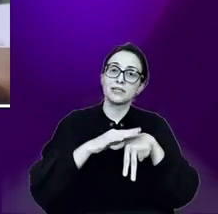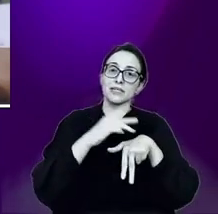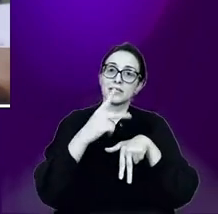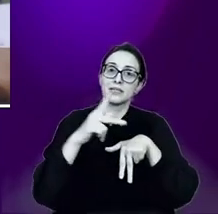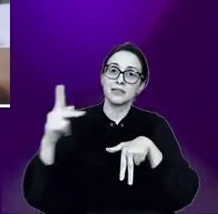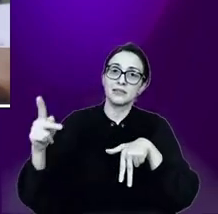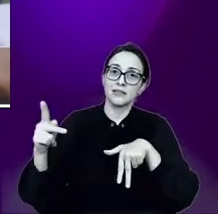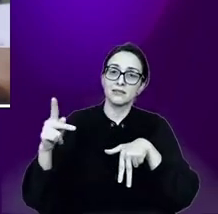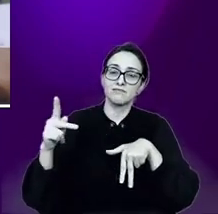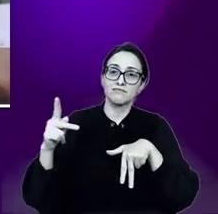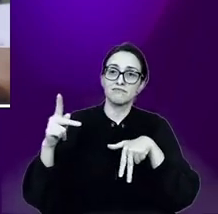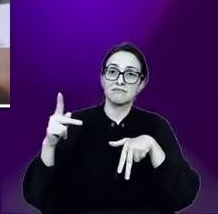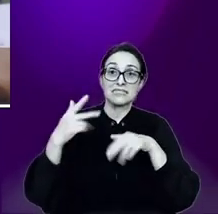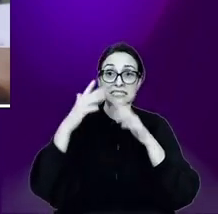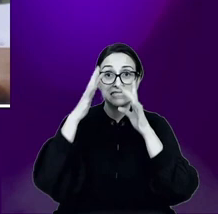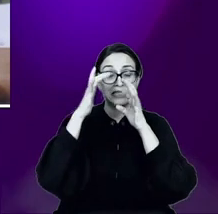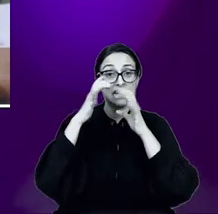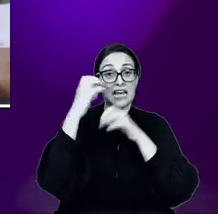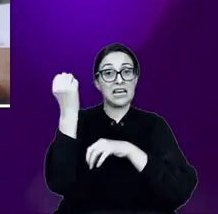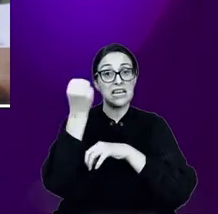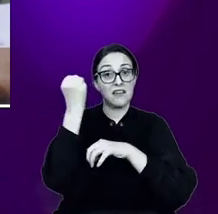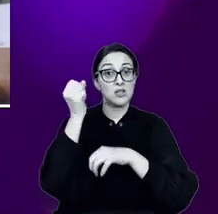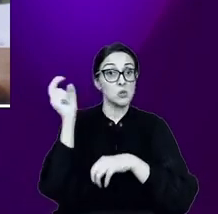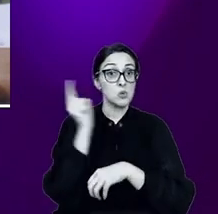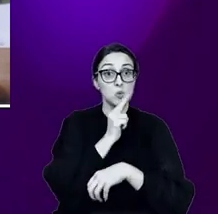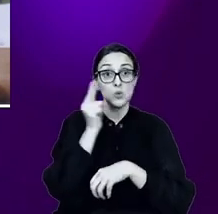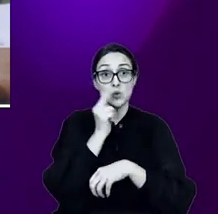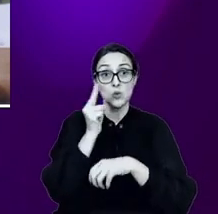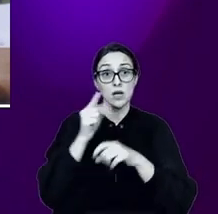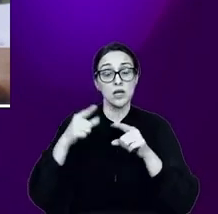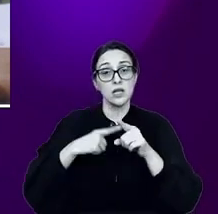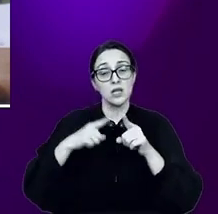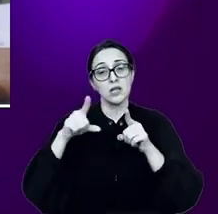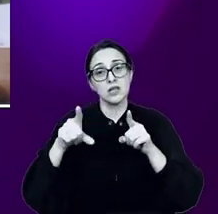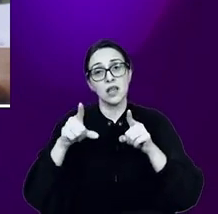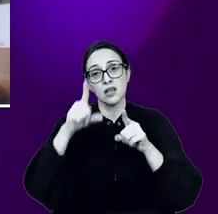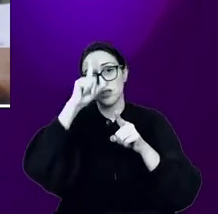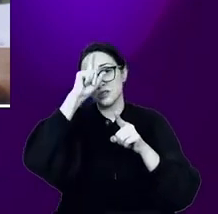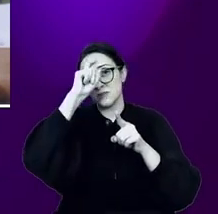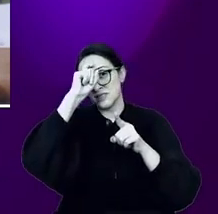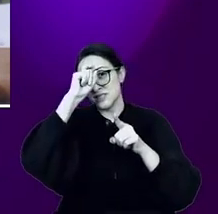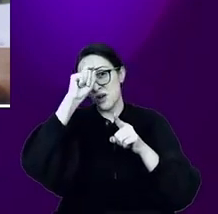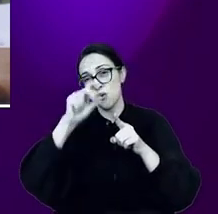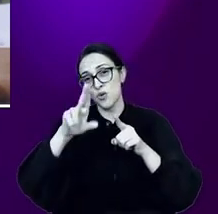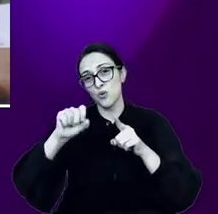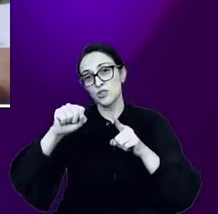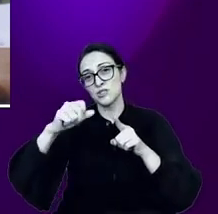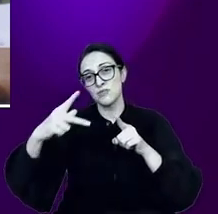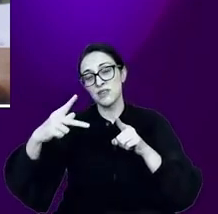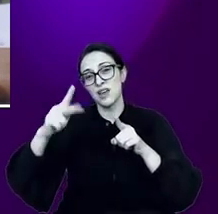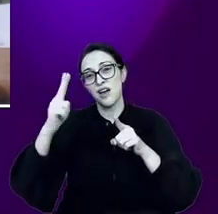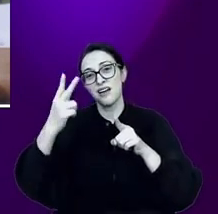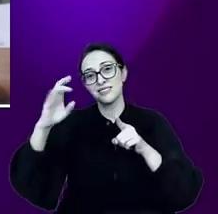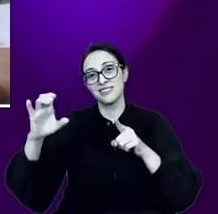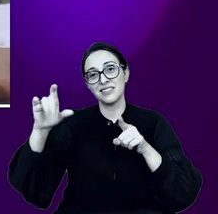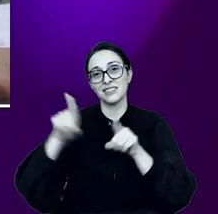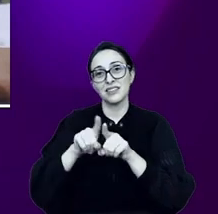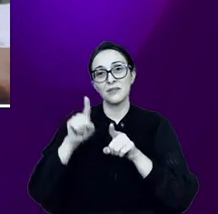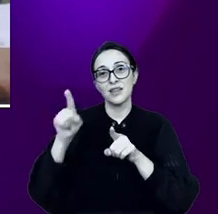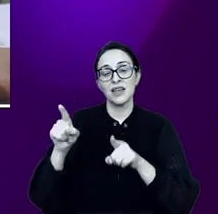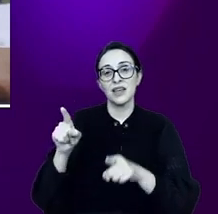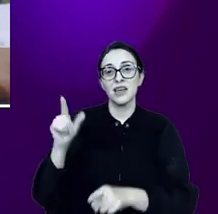um problema crítico, né? Essa é uma sala de emergência do Hospital das Clínicas da USP, onde a gente tem um residente aqui, um